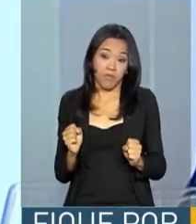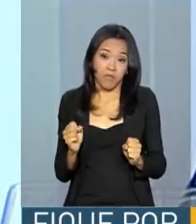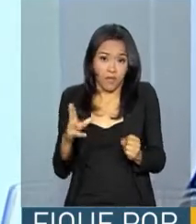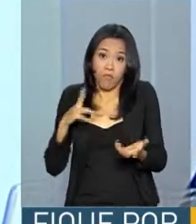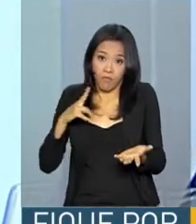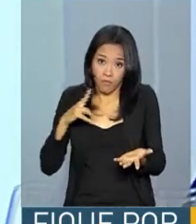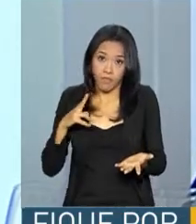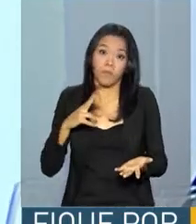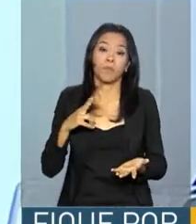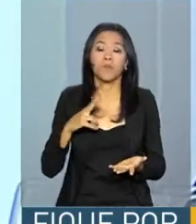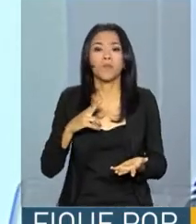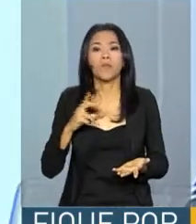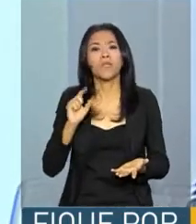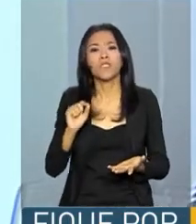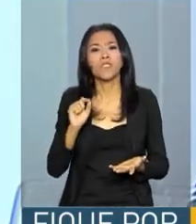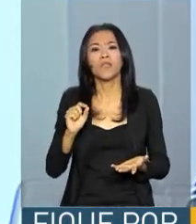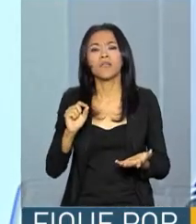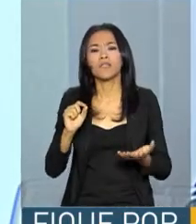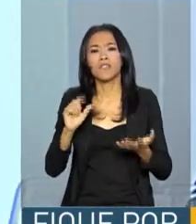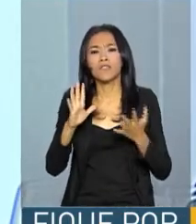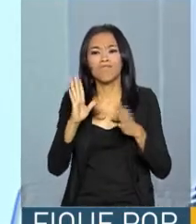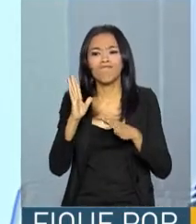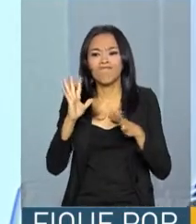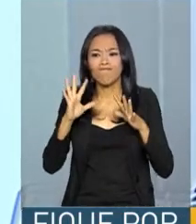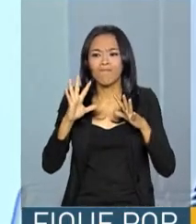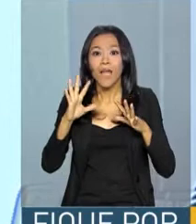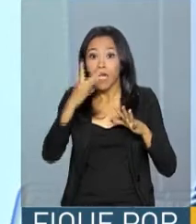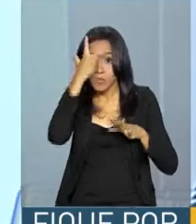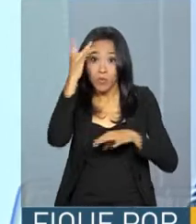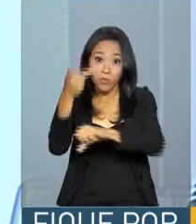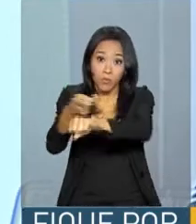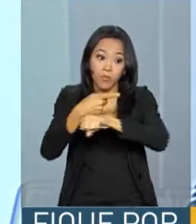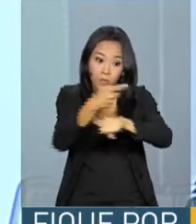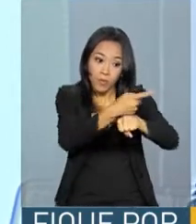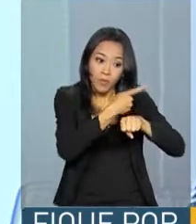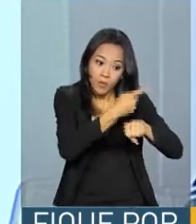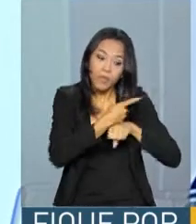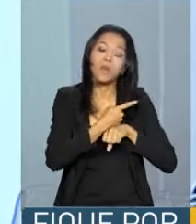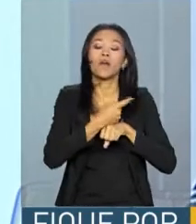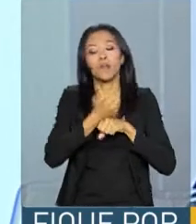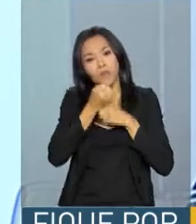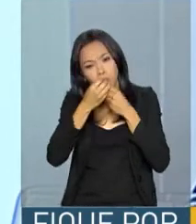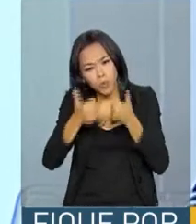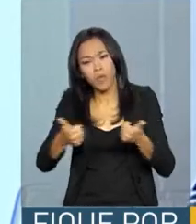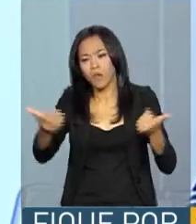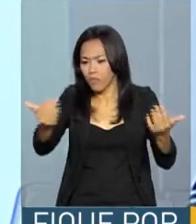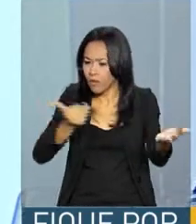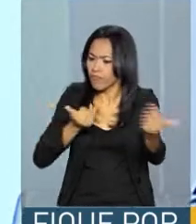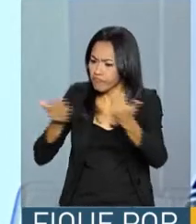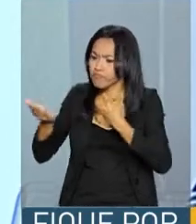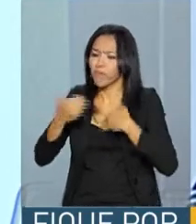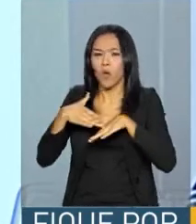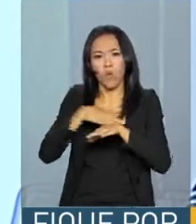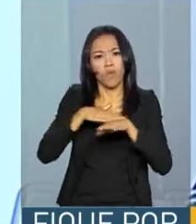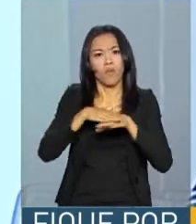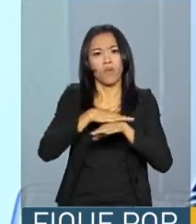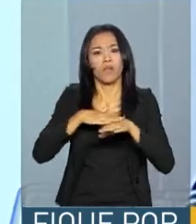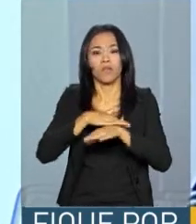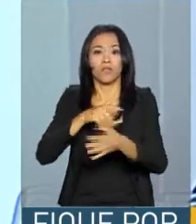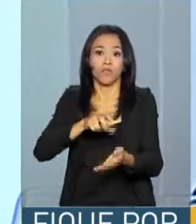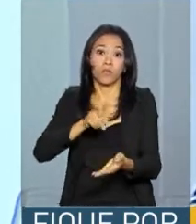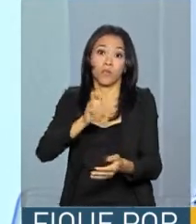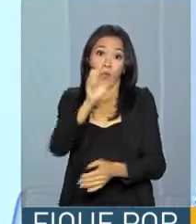pessoal, de atender a todos. E eu realmente atendo todo mundo. Eu começo às 8 horas da manhã...